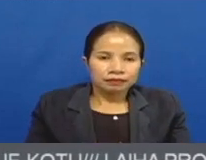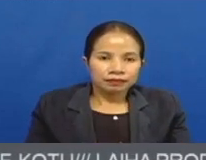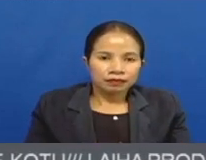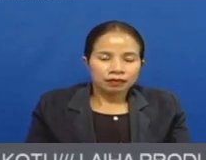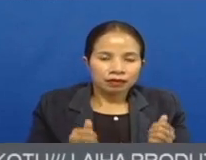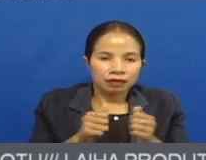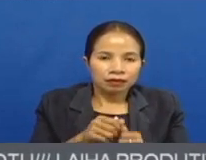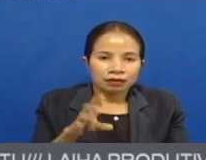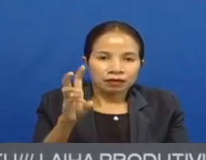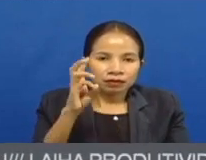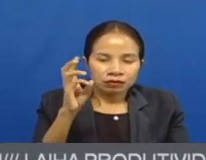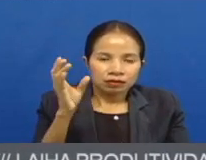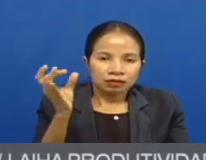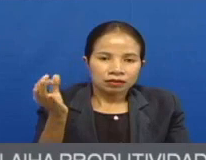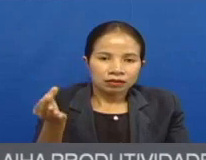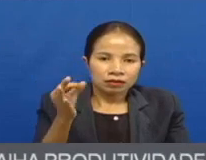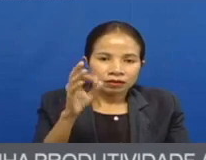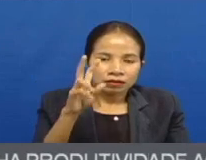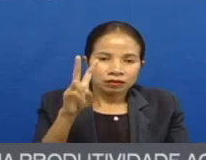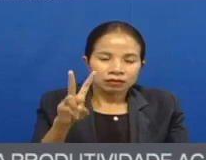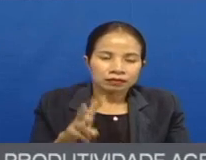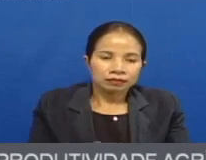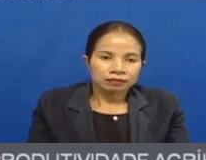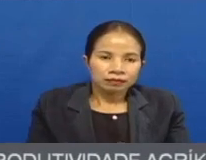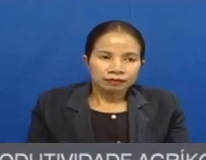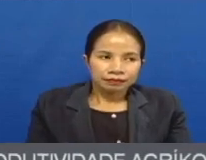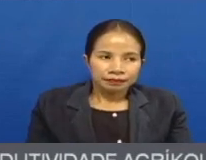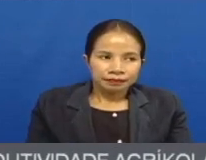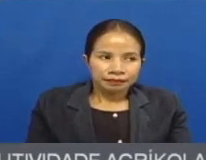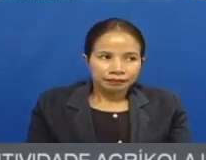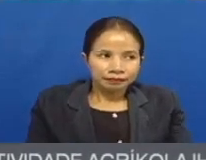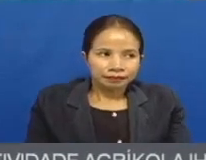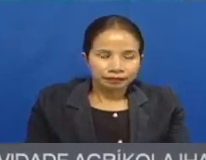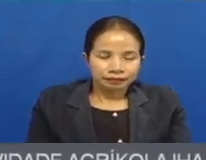aguda hamutukatus neng se anulo resing rua.